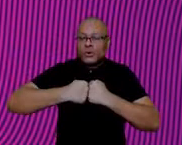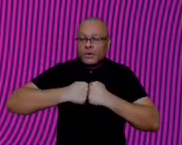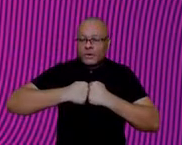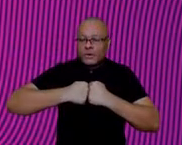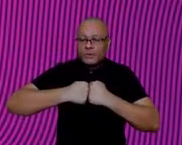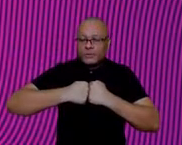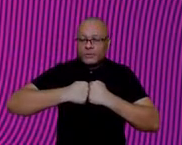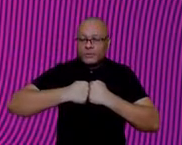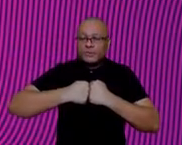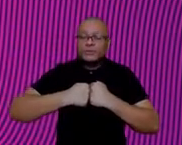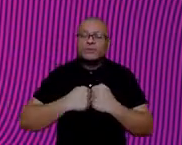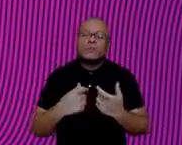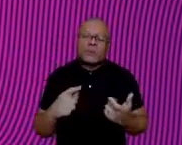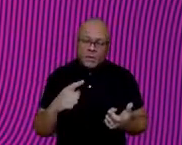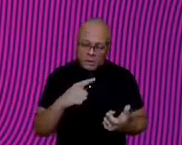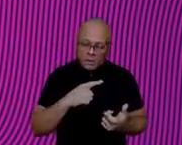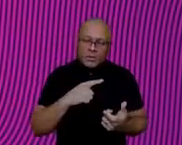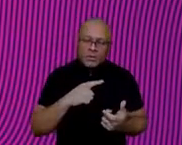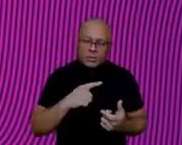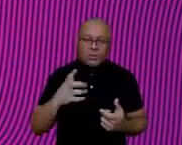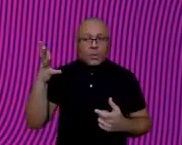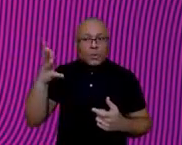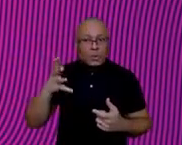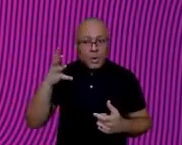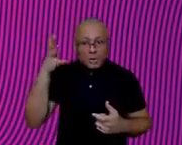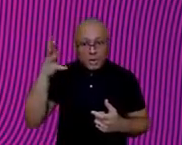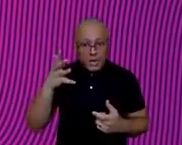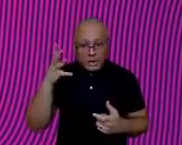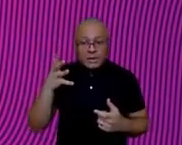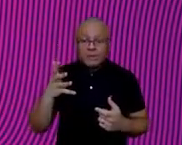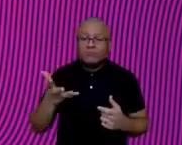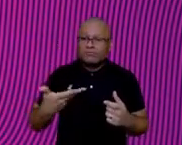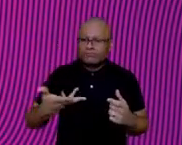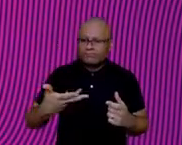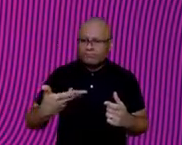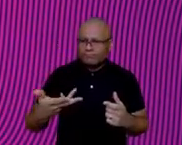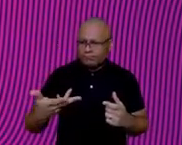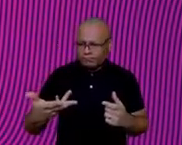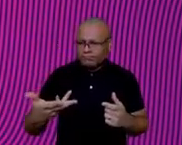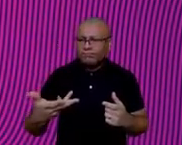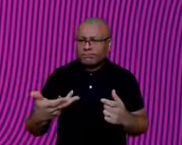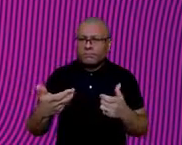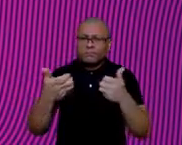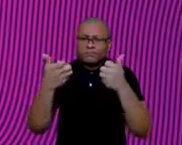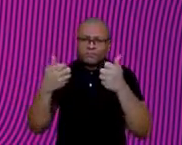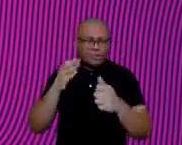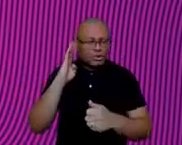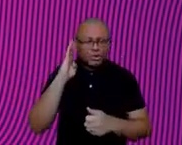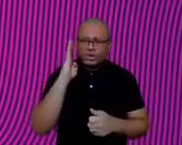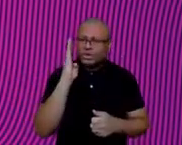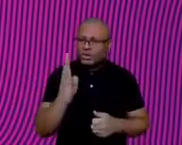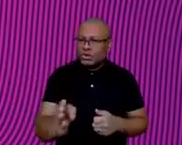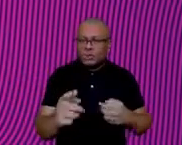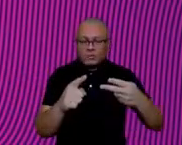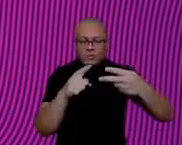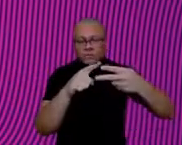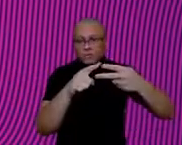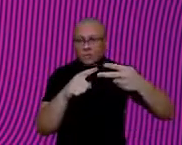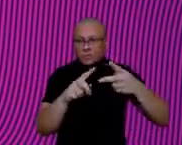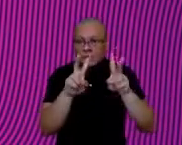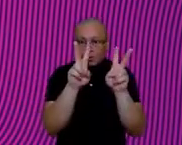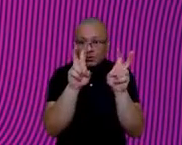Devemos ter uma palestra corrida. Ele irá falar direto sobre os dois temas.